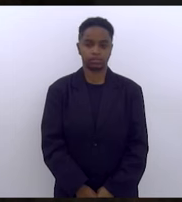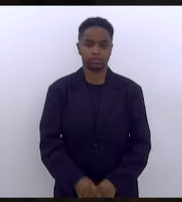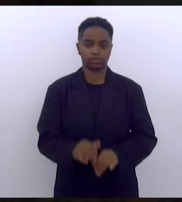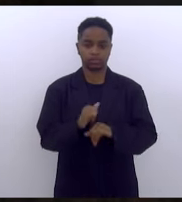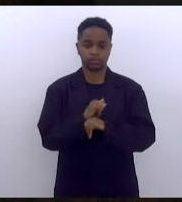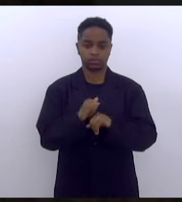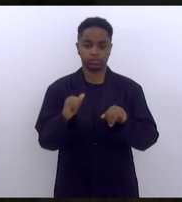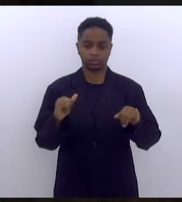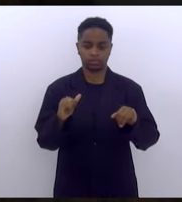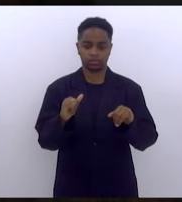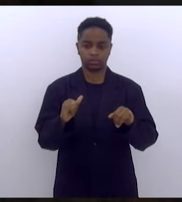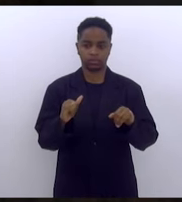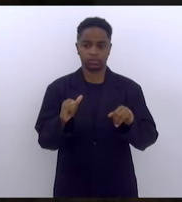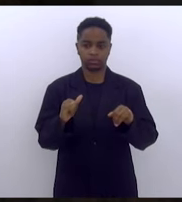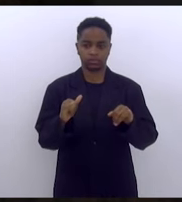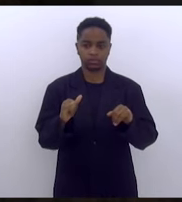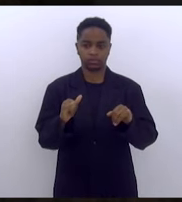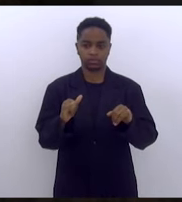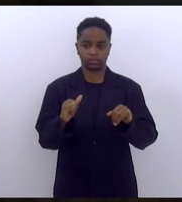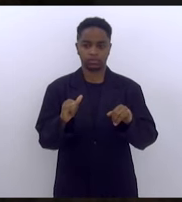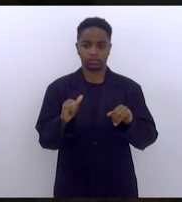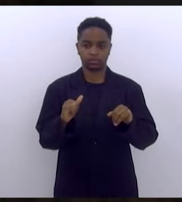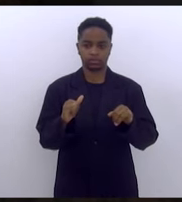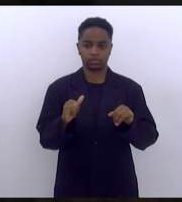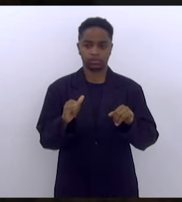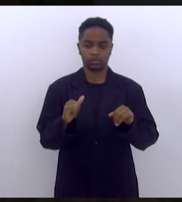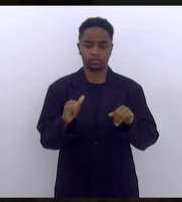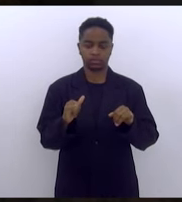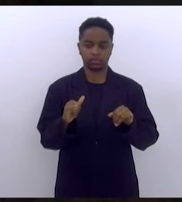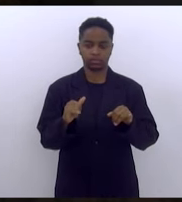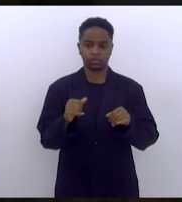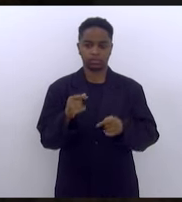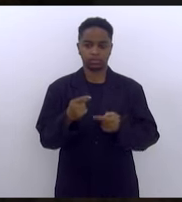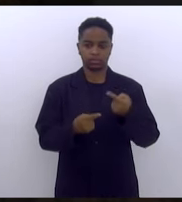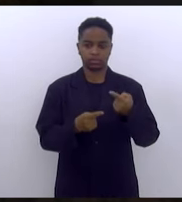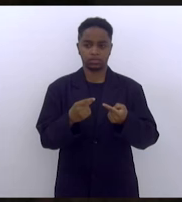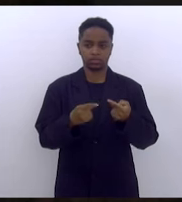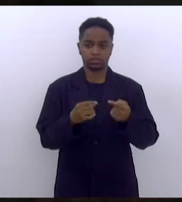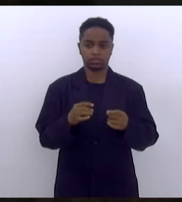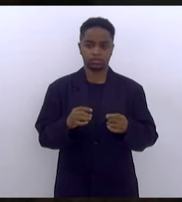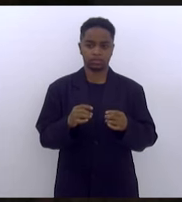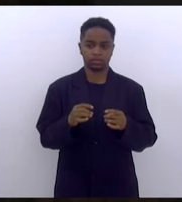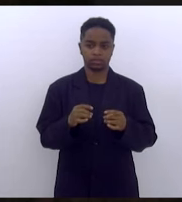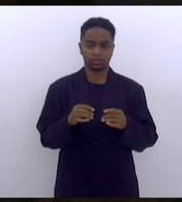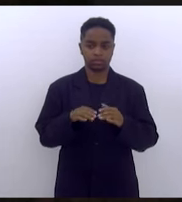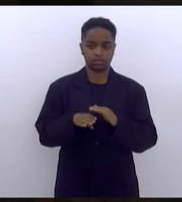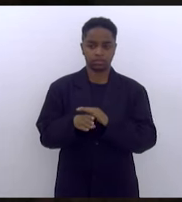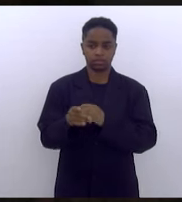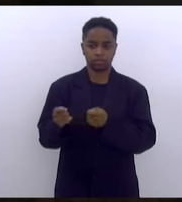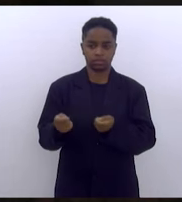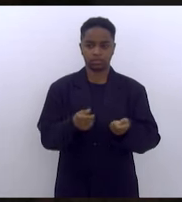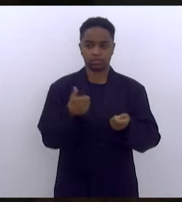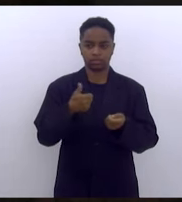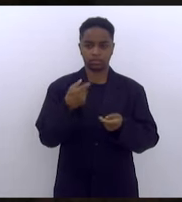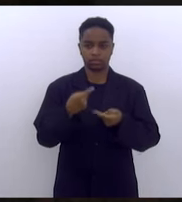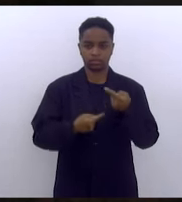Anuncio, em tramitação ordinária, em primeira discussão, projeto de lei